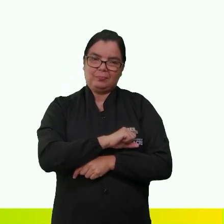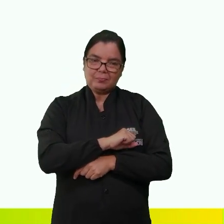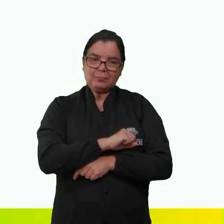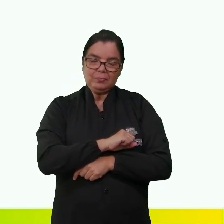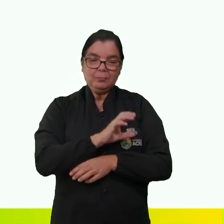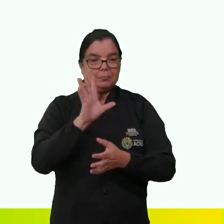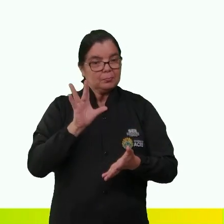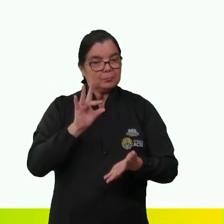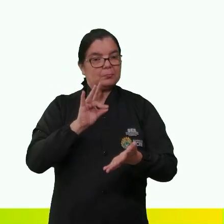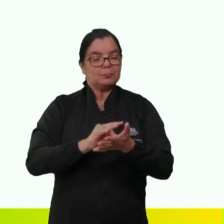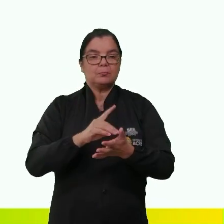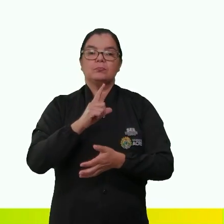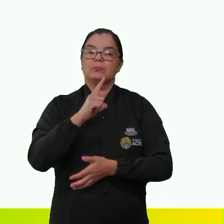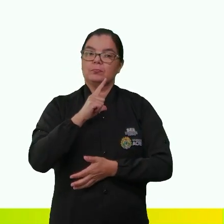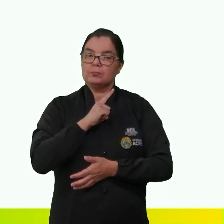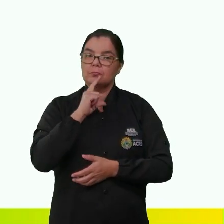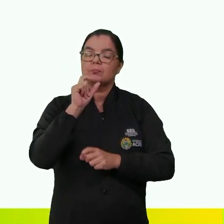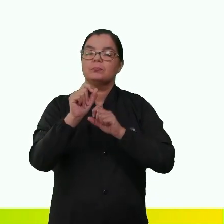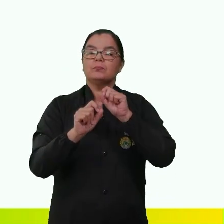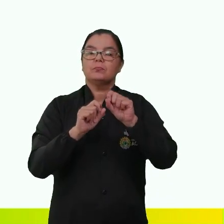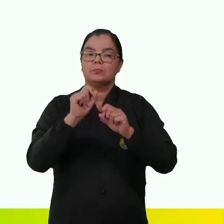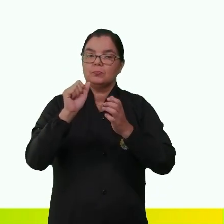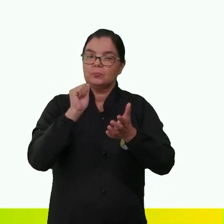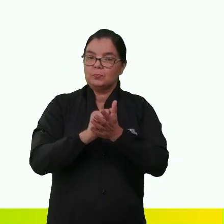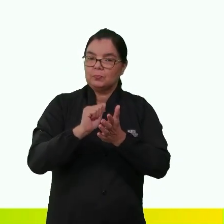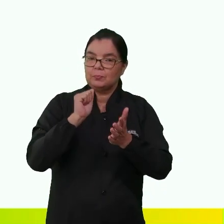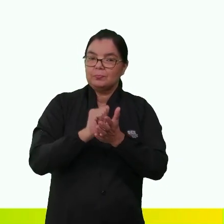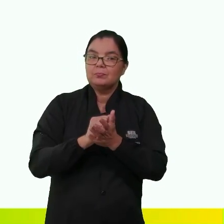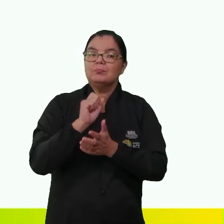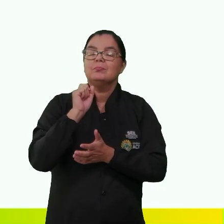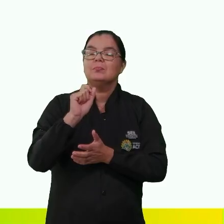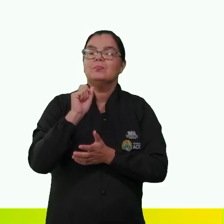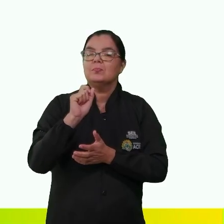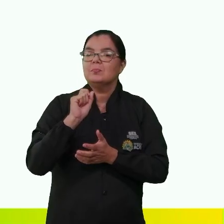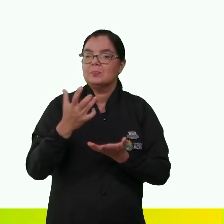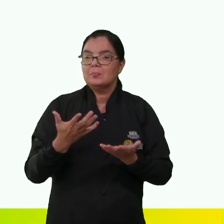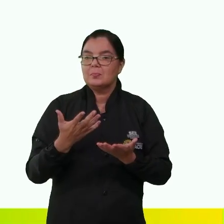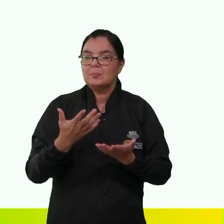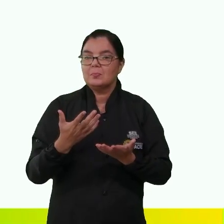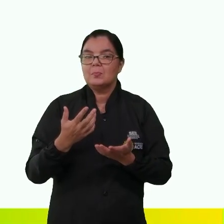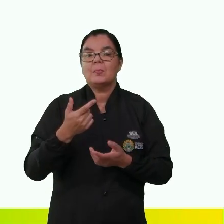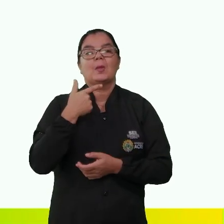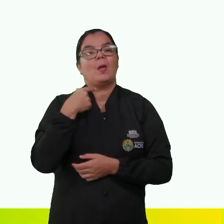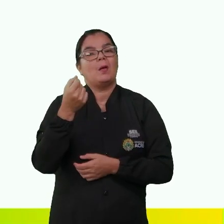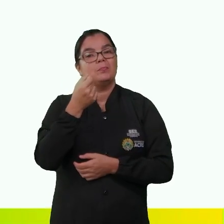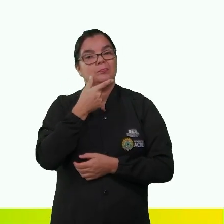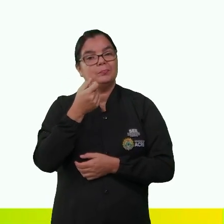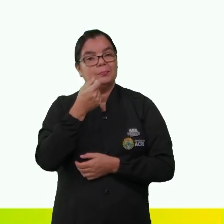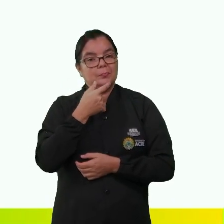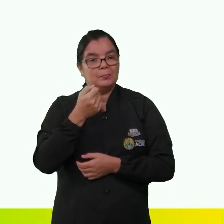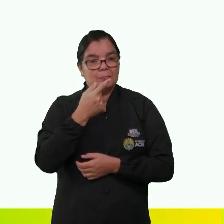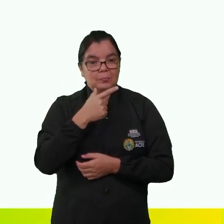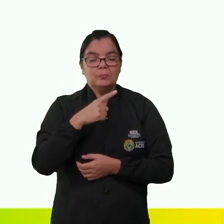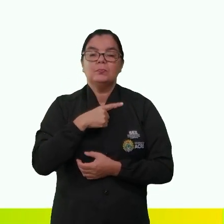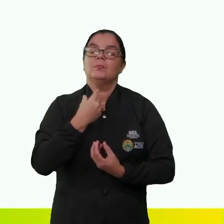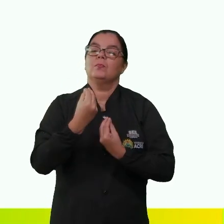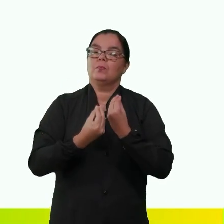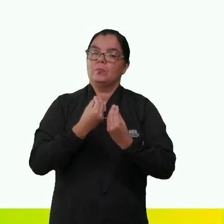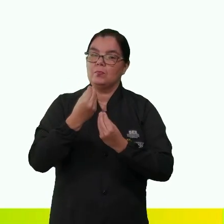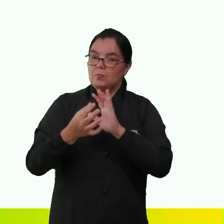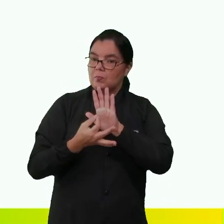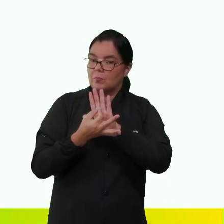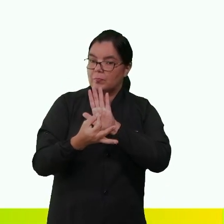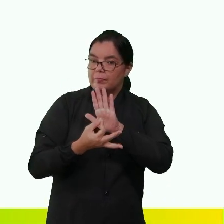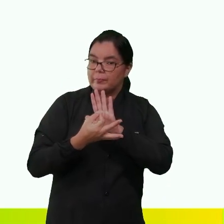Na verdade, o que eu tenho nessa reescrita do Oswald de Andrade é a paródia, tá? Eu tenho uma paródia